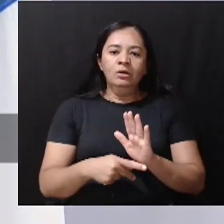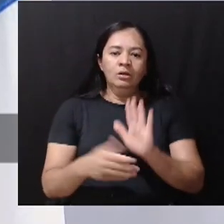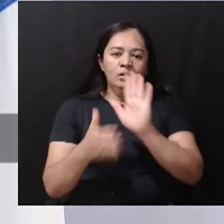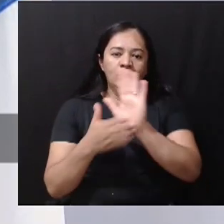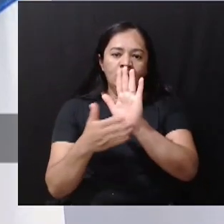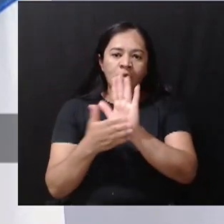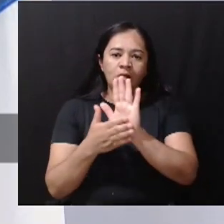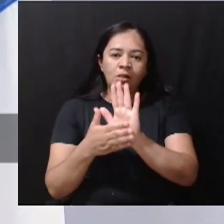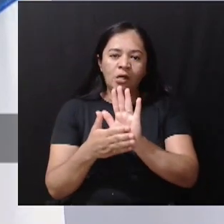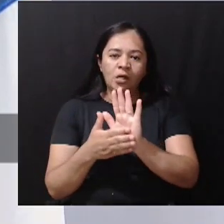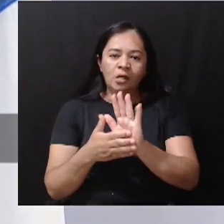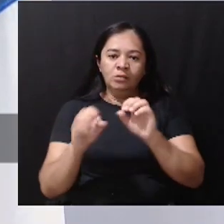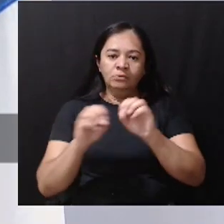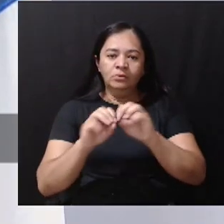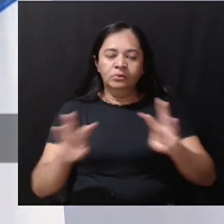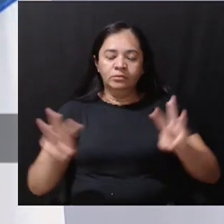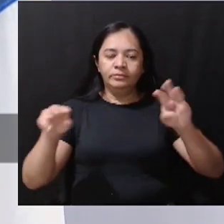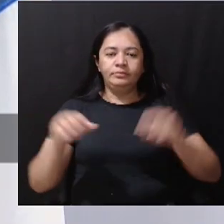no site